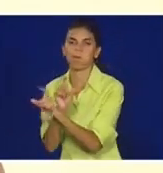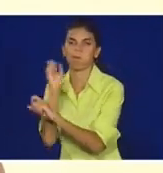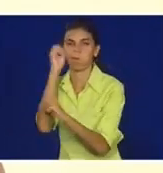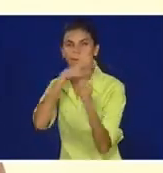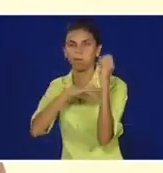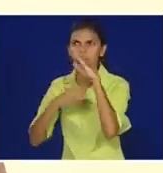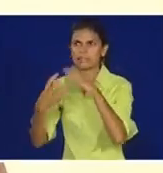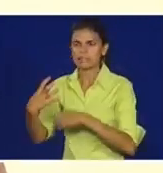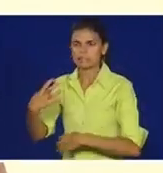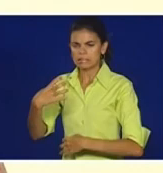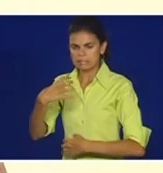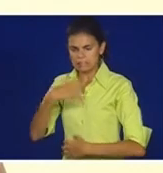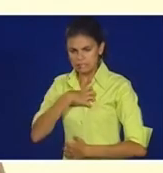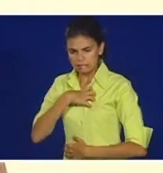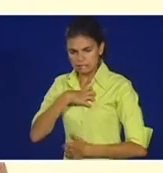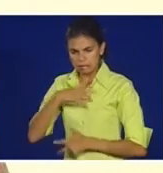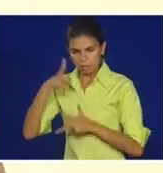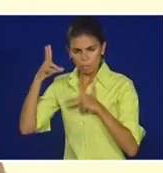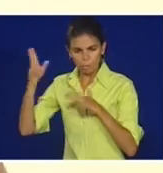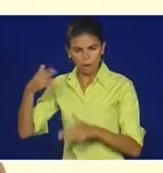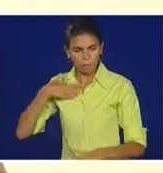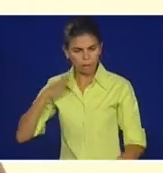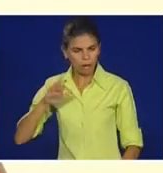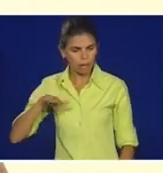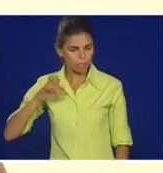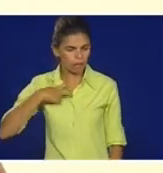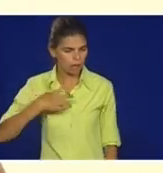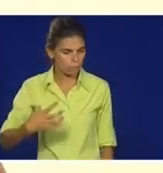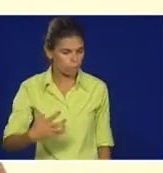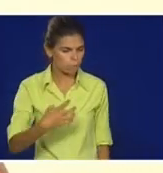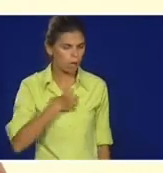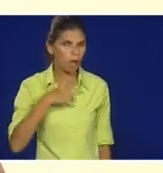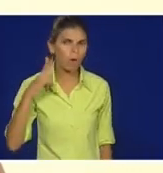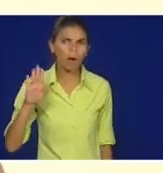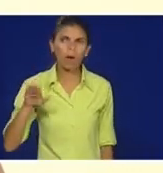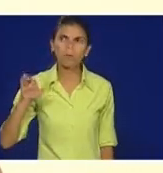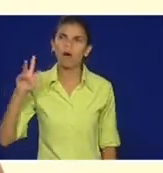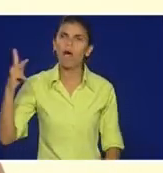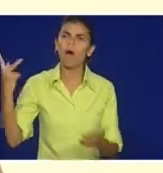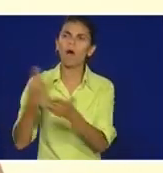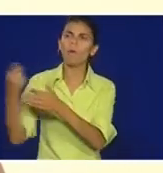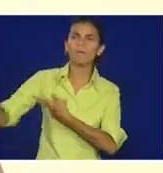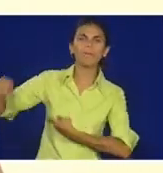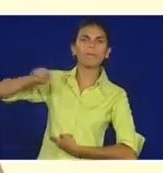as coisas trocadas. E aí eu senti na pele que eu